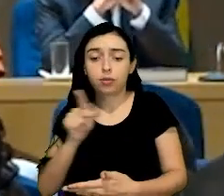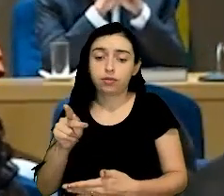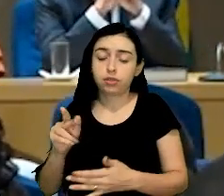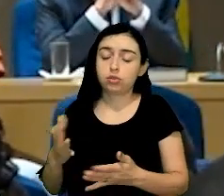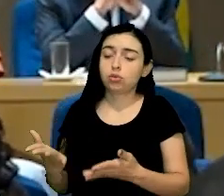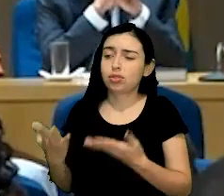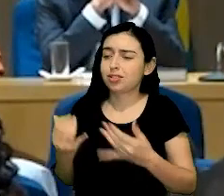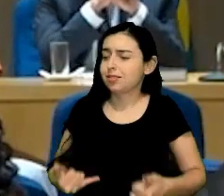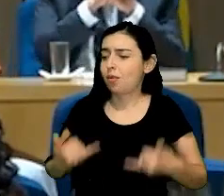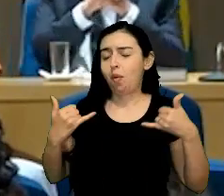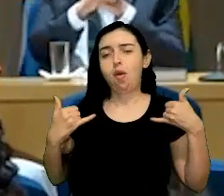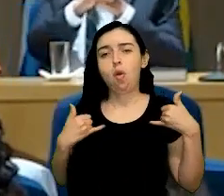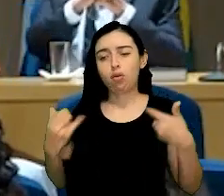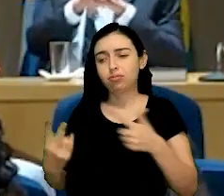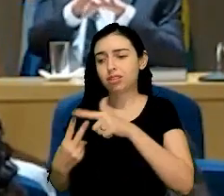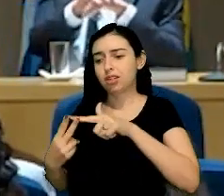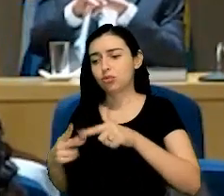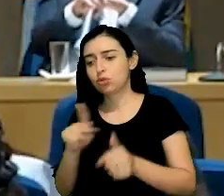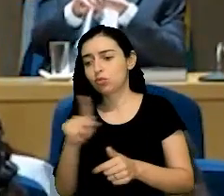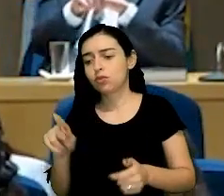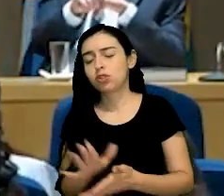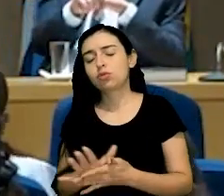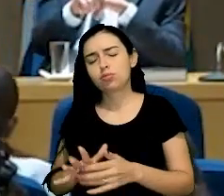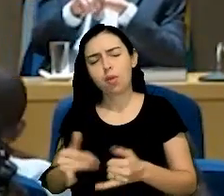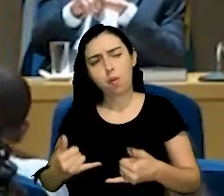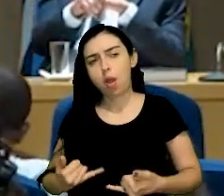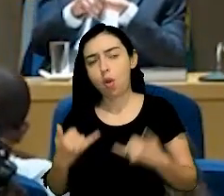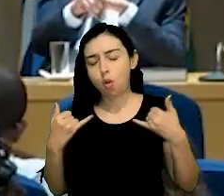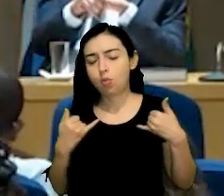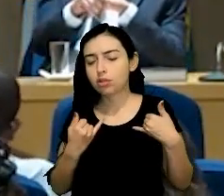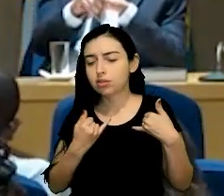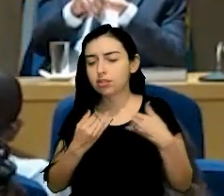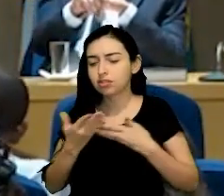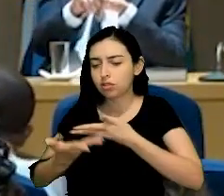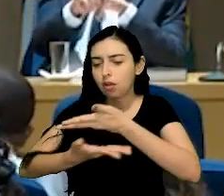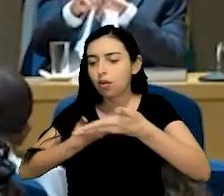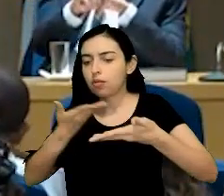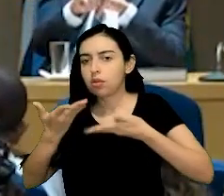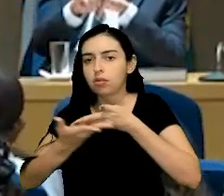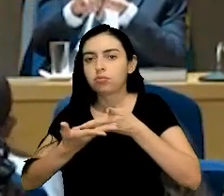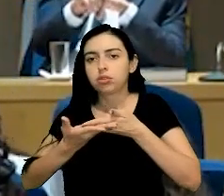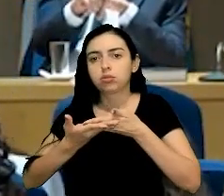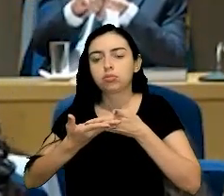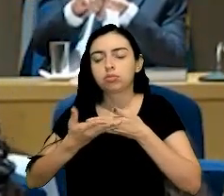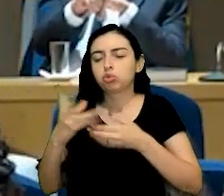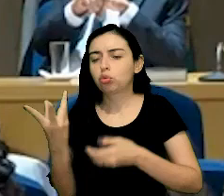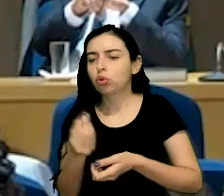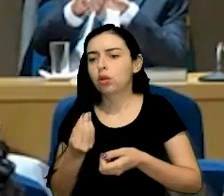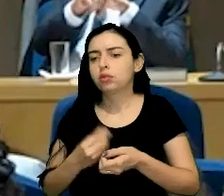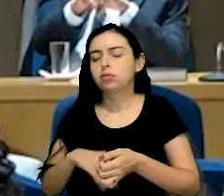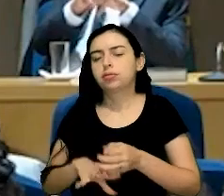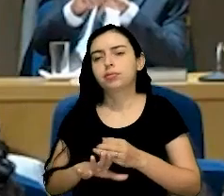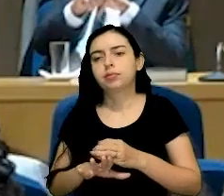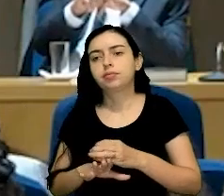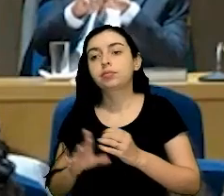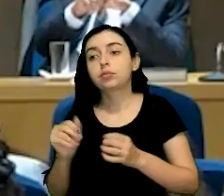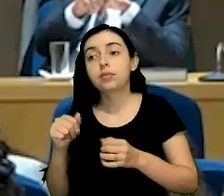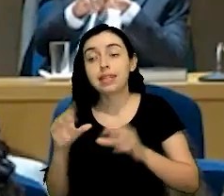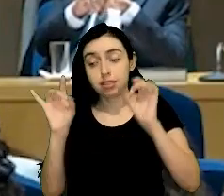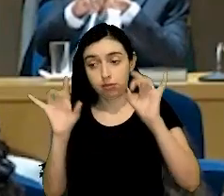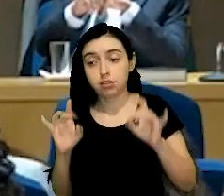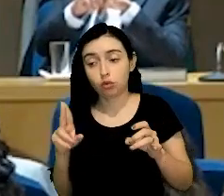É uma honra a gente poder estreitar as relações com a academia em geral, especialmente com a Unicamp, que talvez seja a